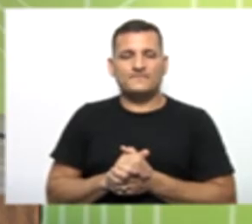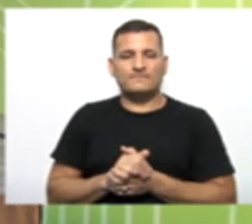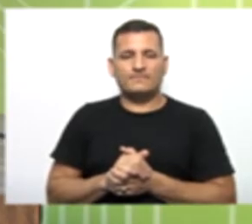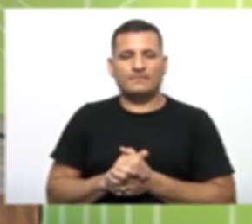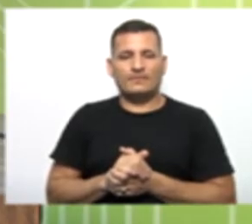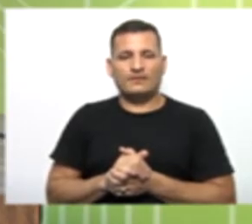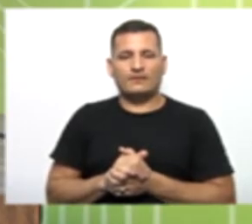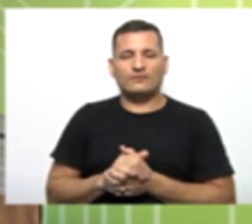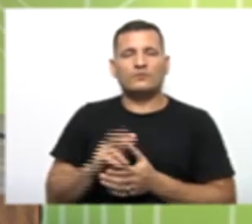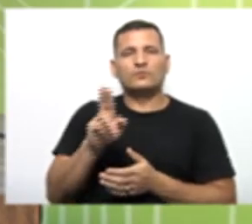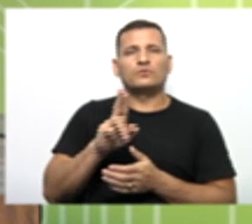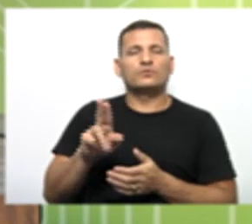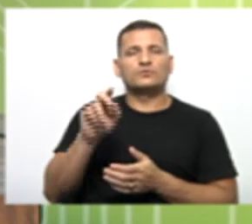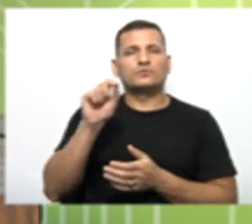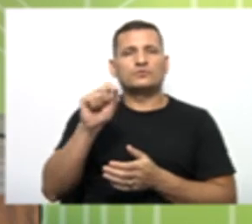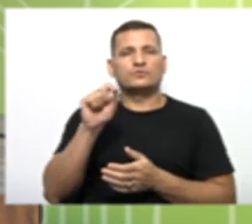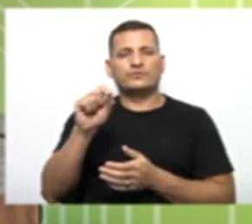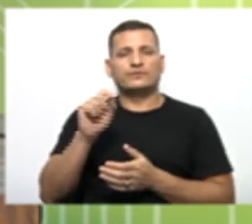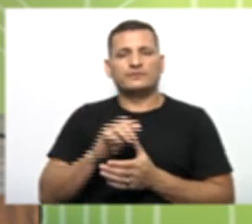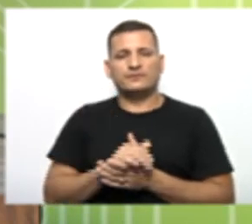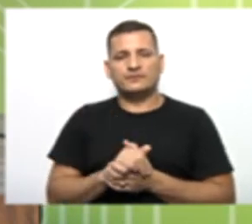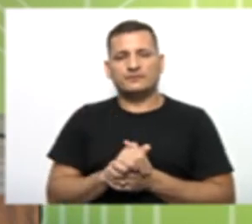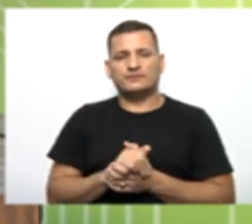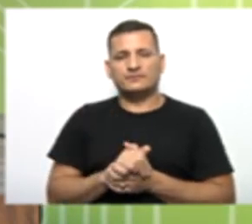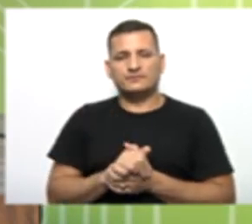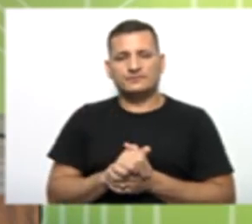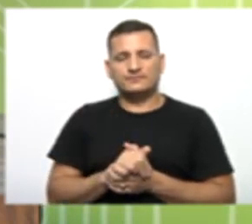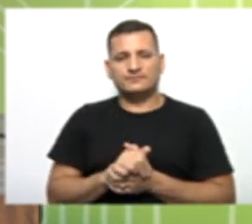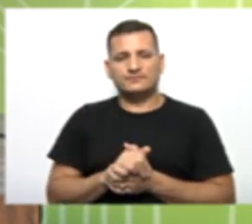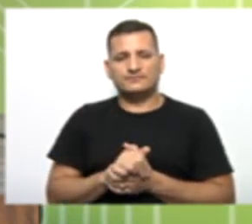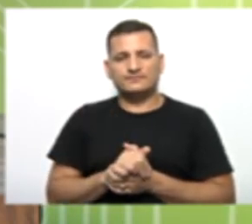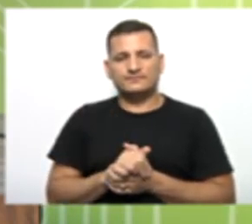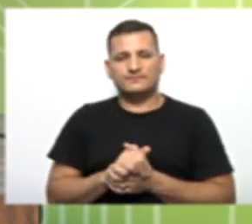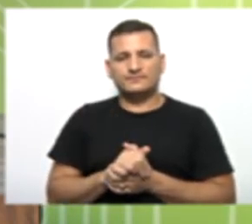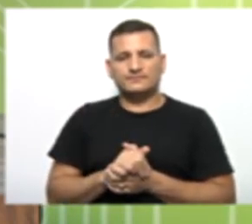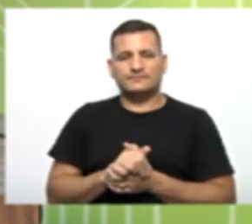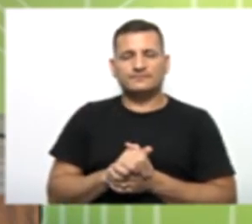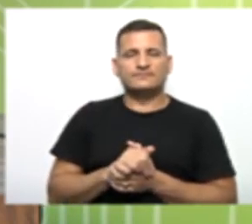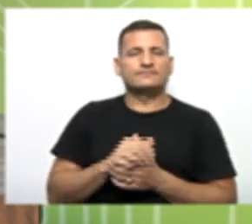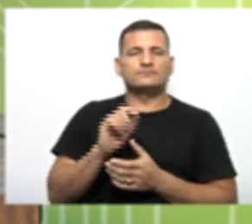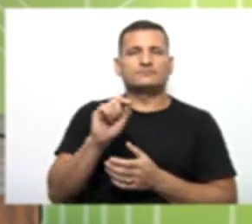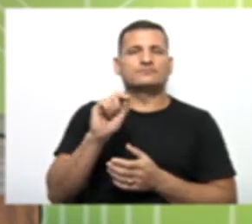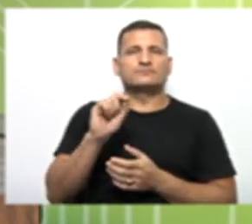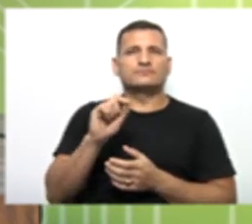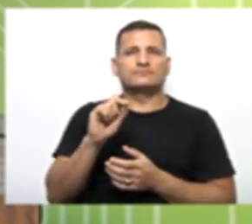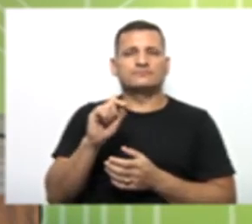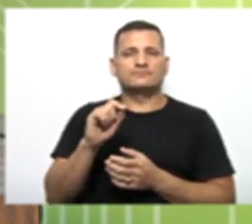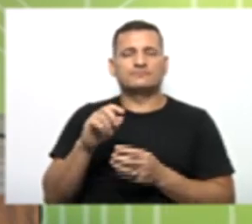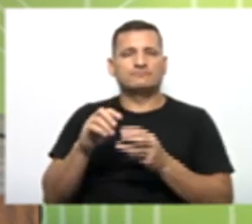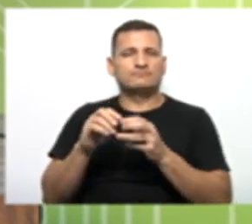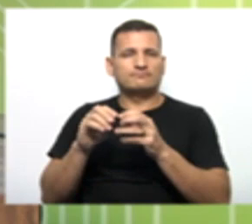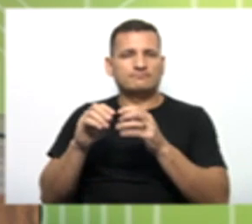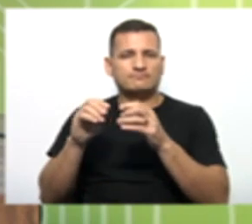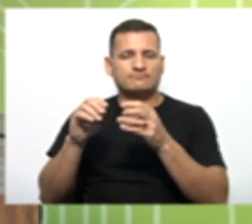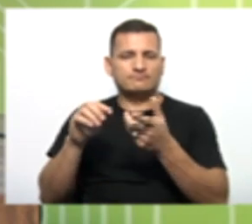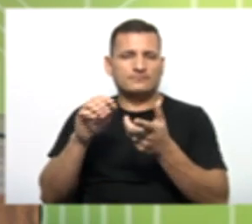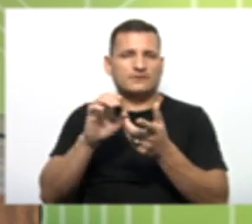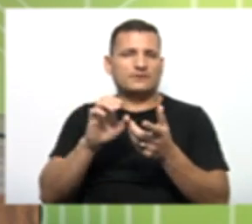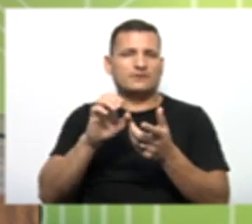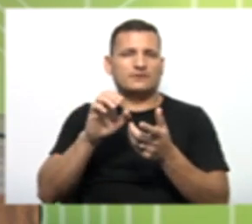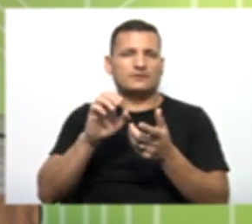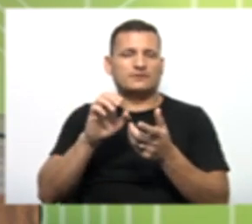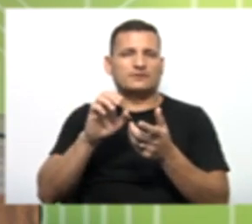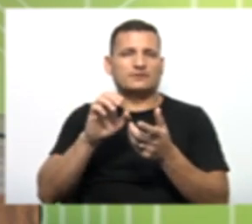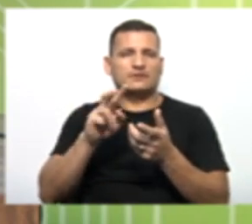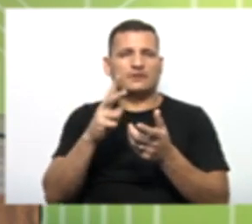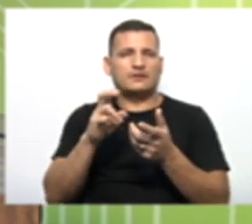alguns herbicidas para promover o manejo de pasto. Esses herbicidas podem poluir o solo,